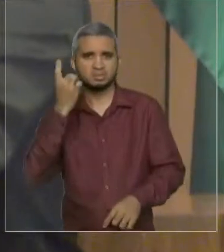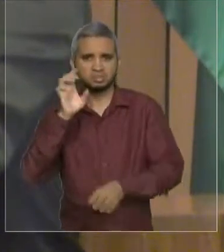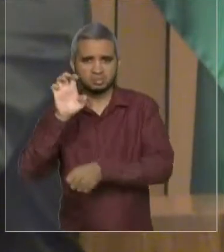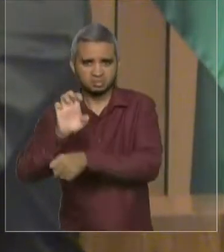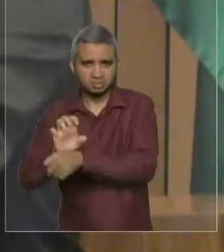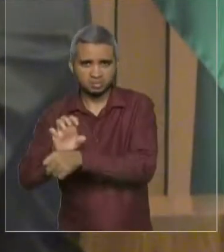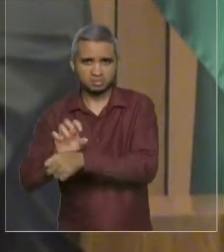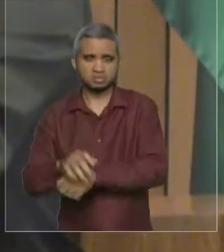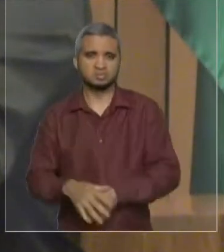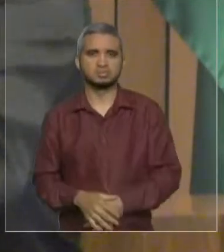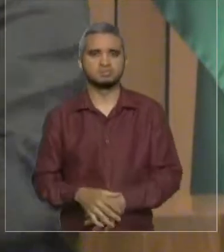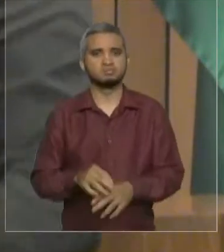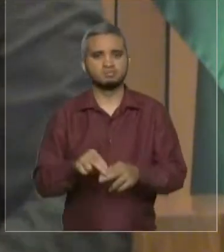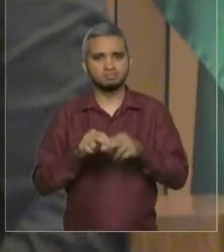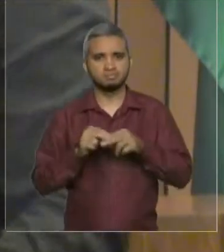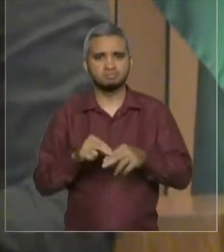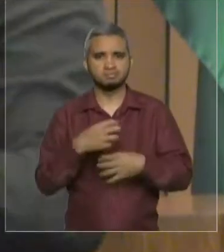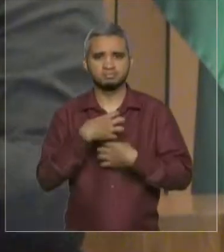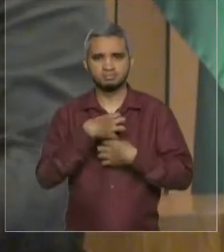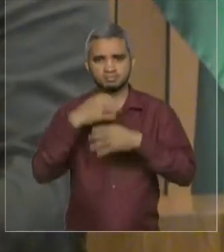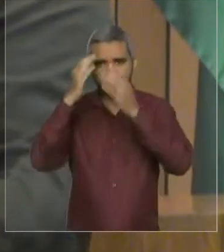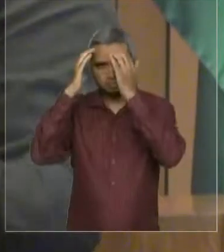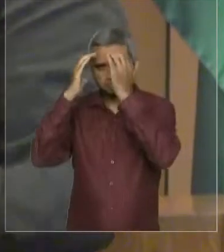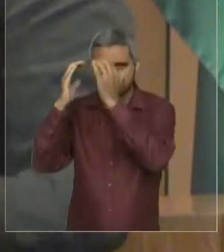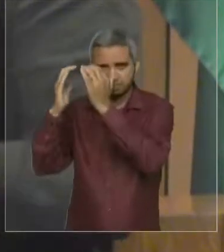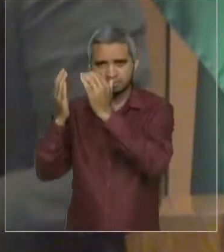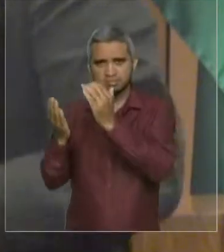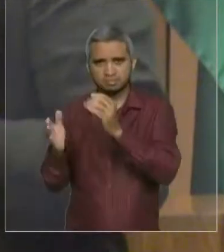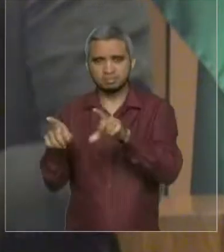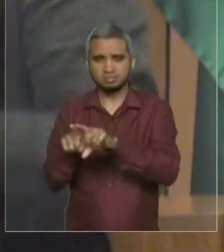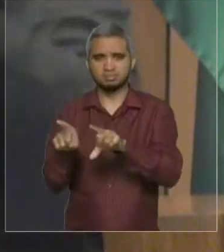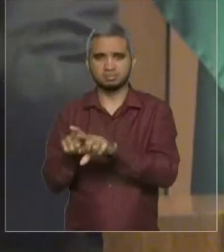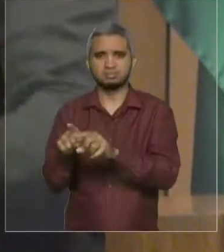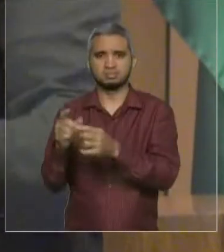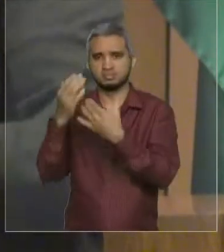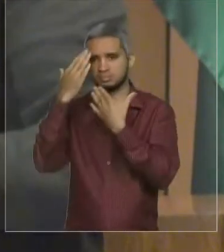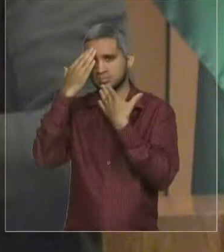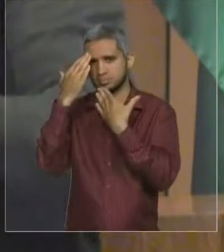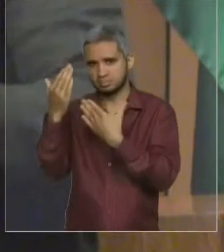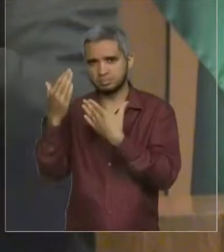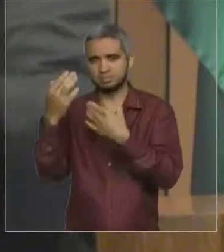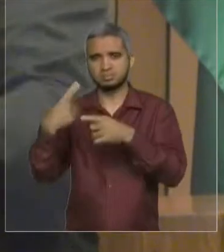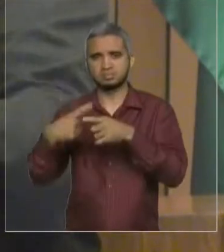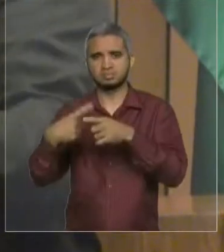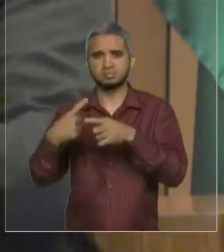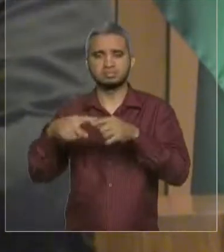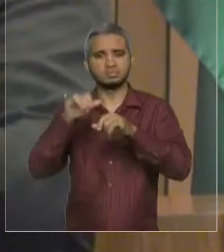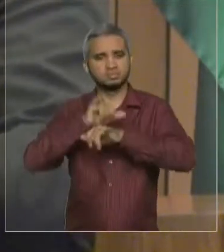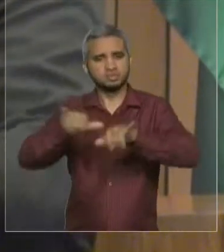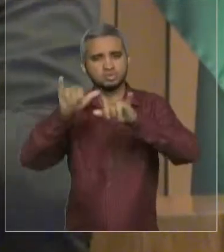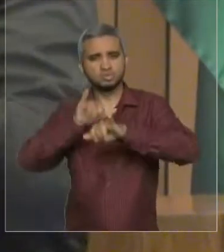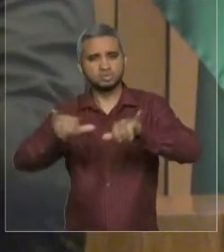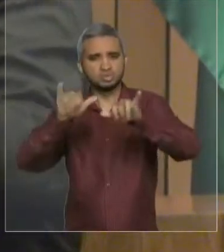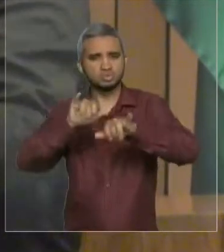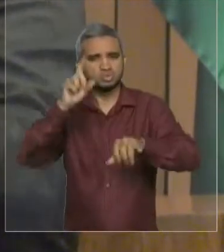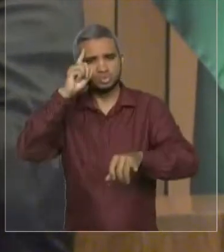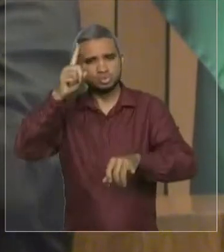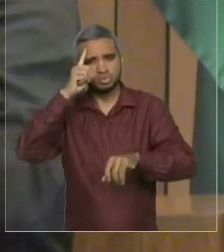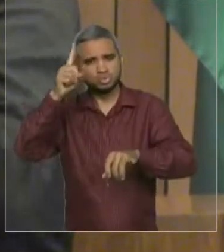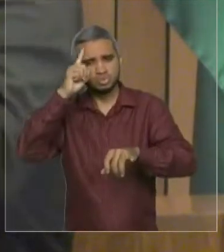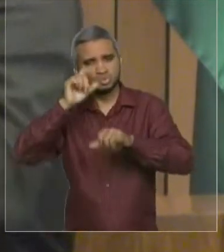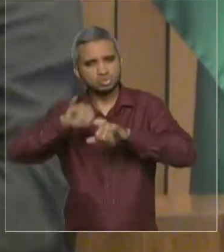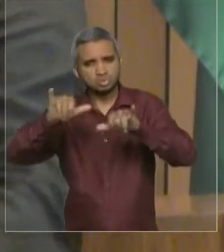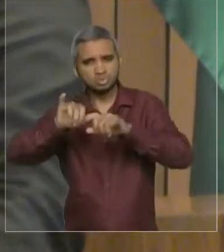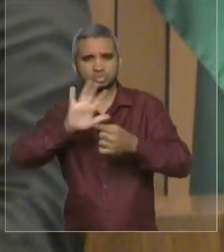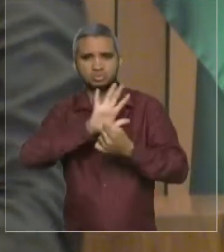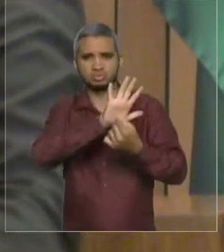a nossa congratulação e o nosso agradecimento por divulgarem as nossas ações. E, como já falei mais uma vez, o nosso